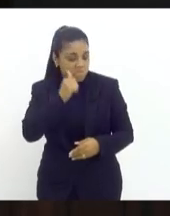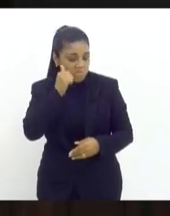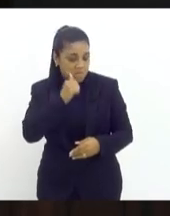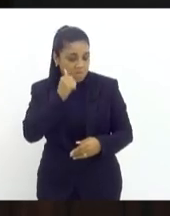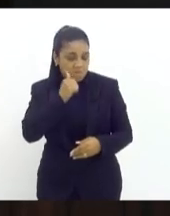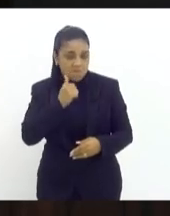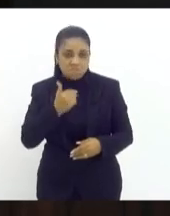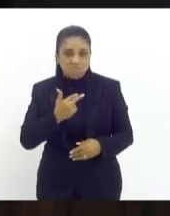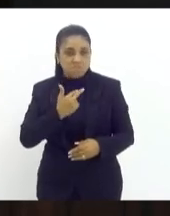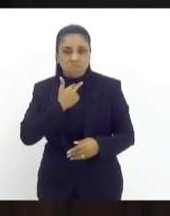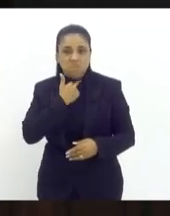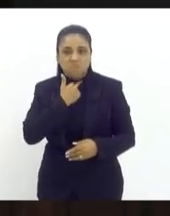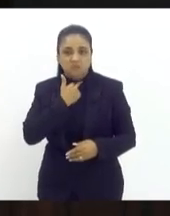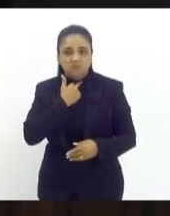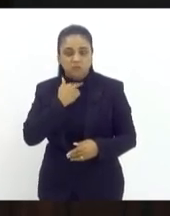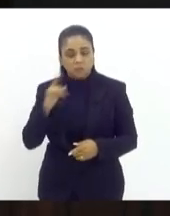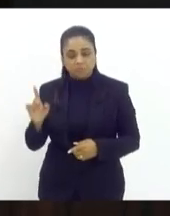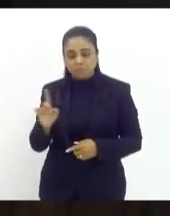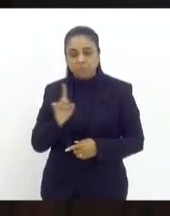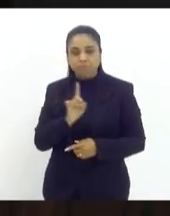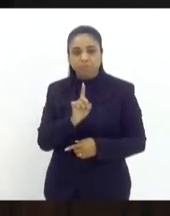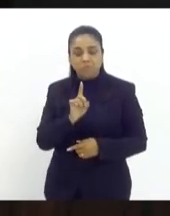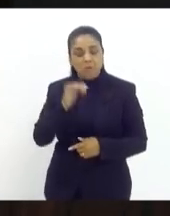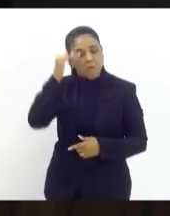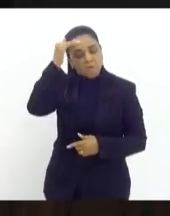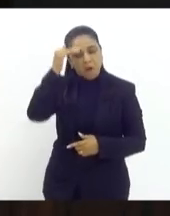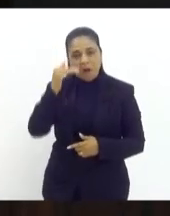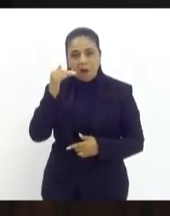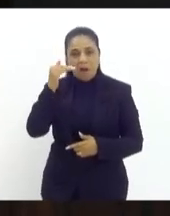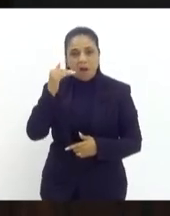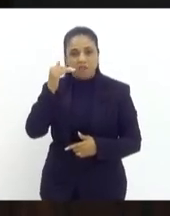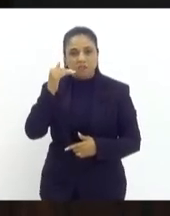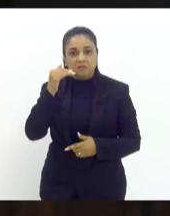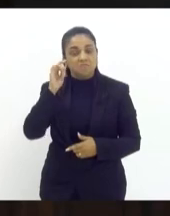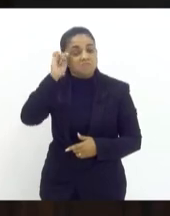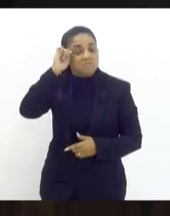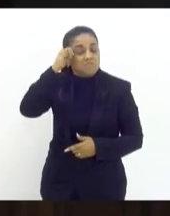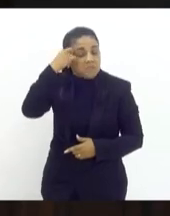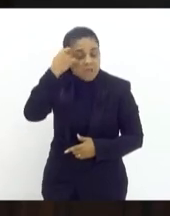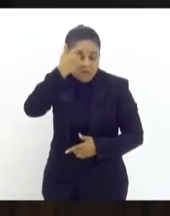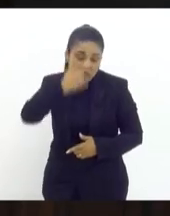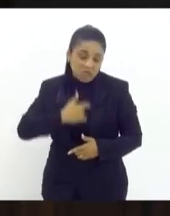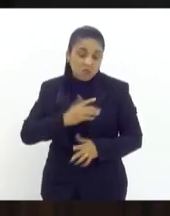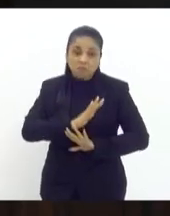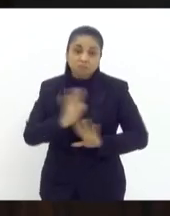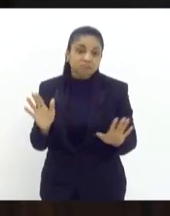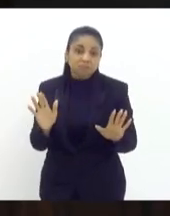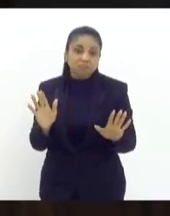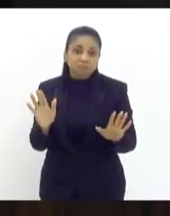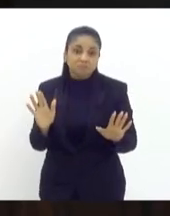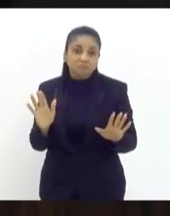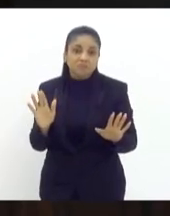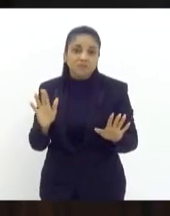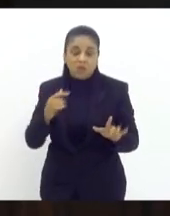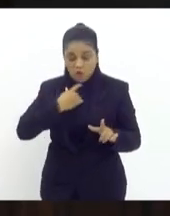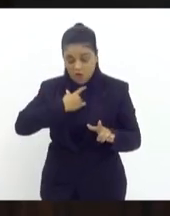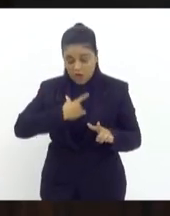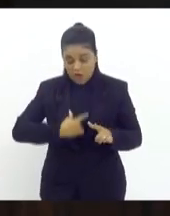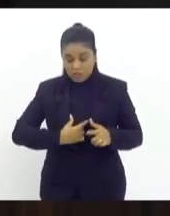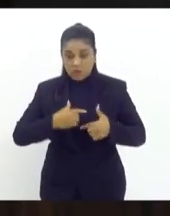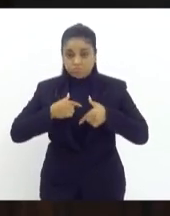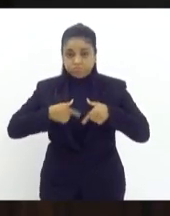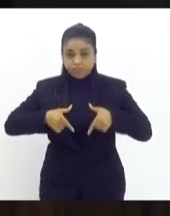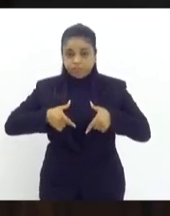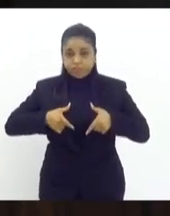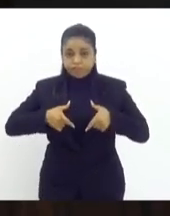estar ali a mulher estatura baixa sou negra não tem jeito sou E eu estava com crachá enorme